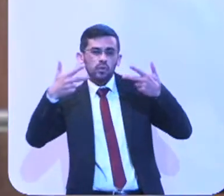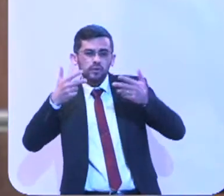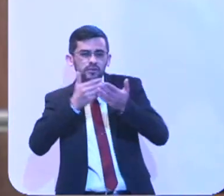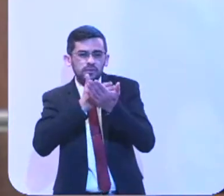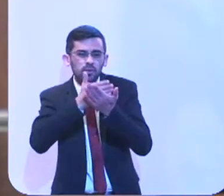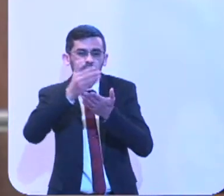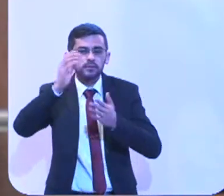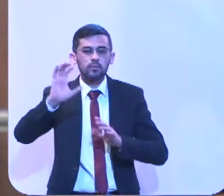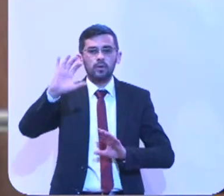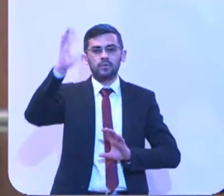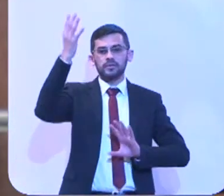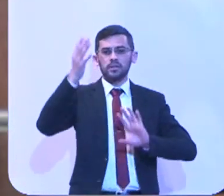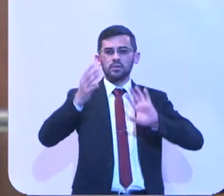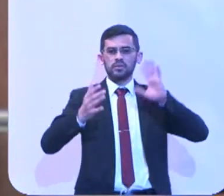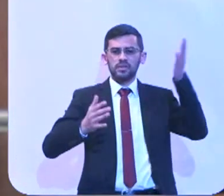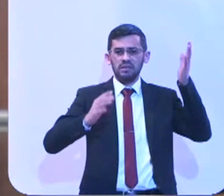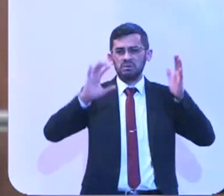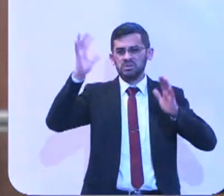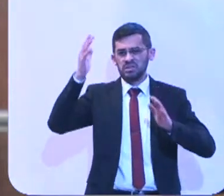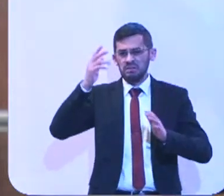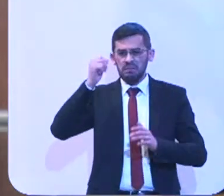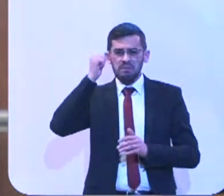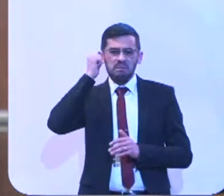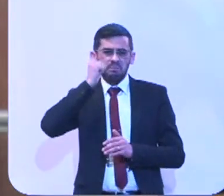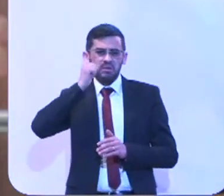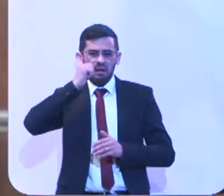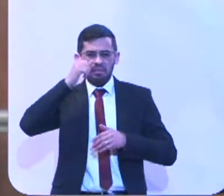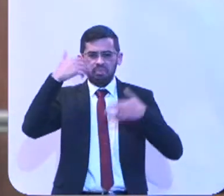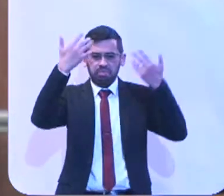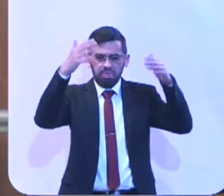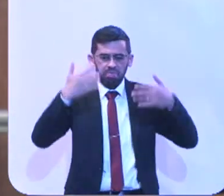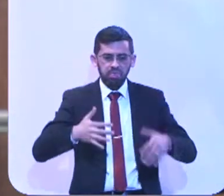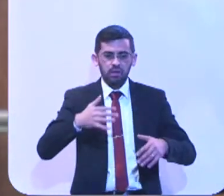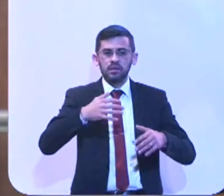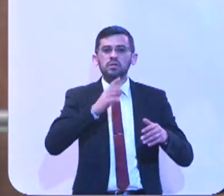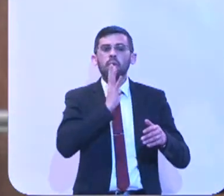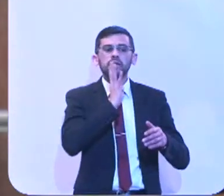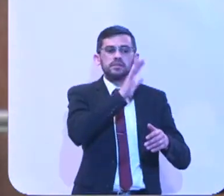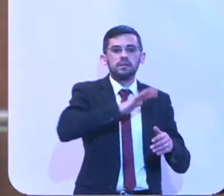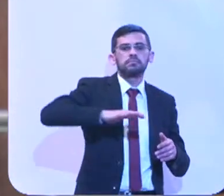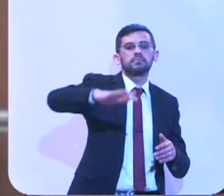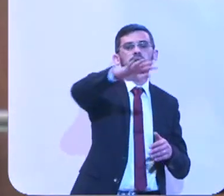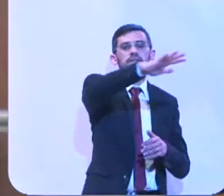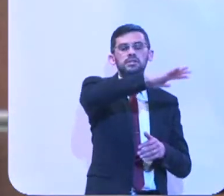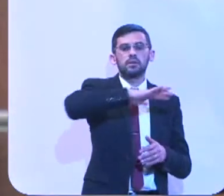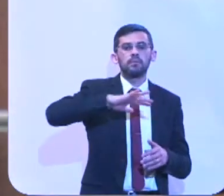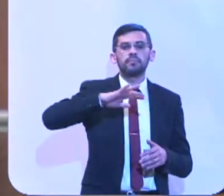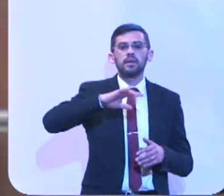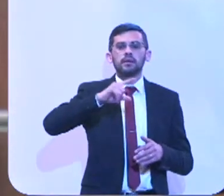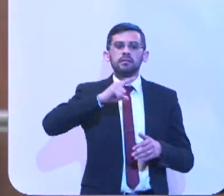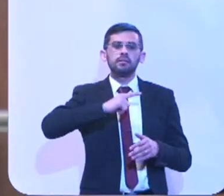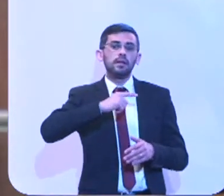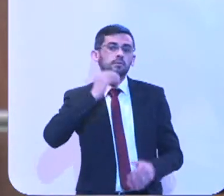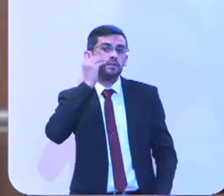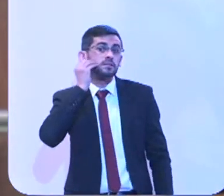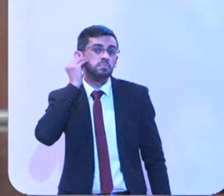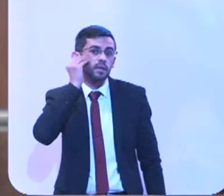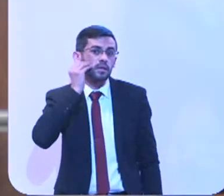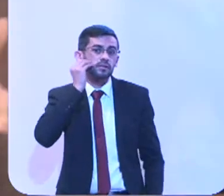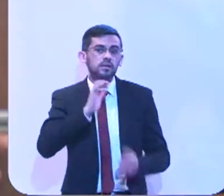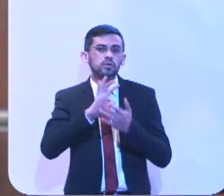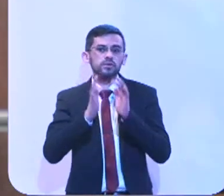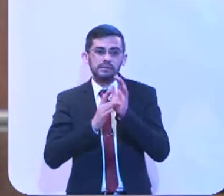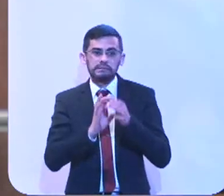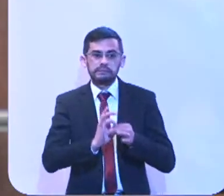a acontecer. Uma feiticeira daquela conhecida daquela região, ela tem uma experiência com Jesus